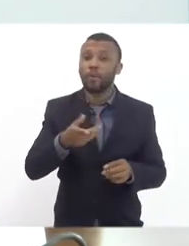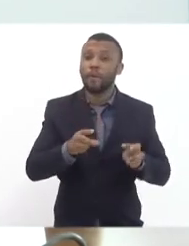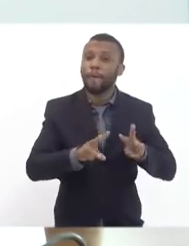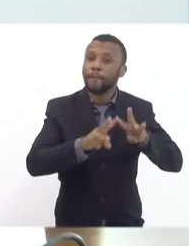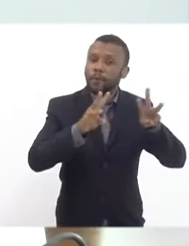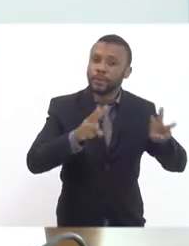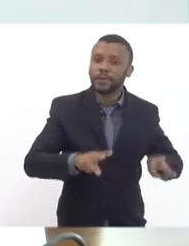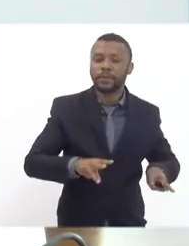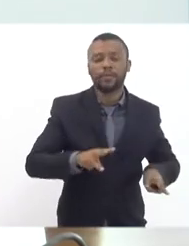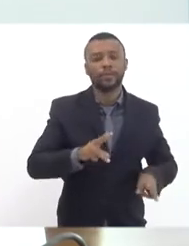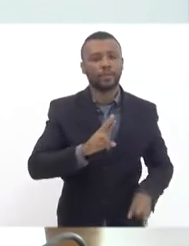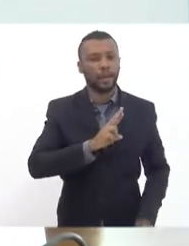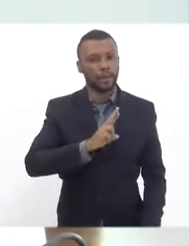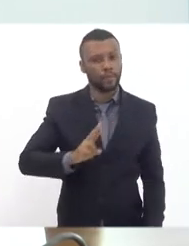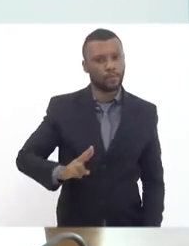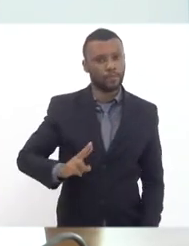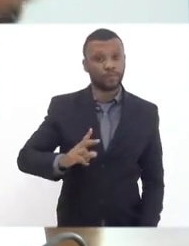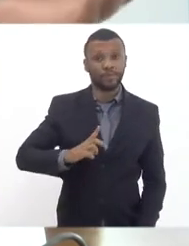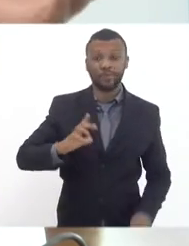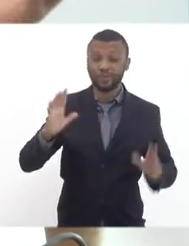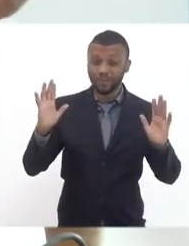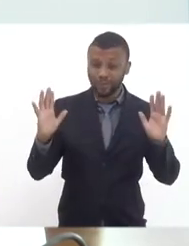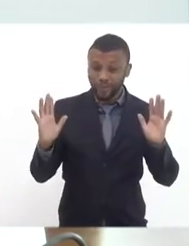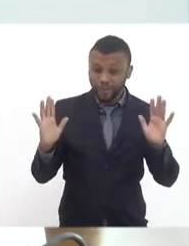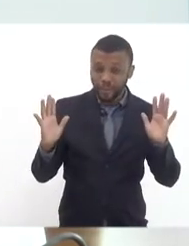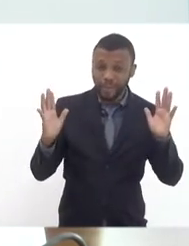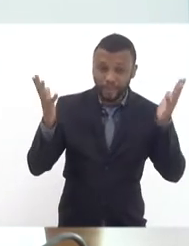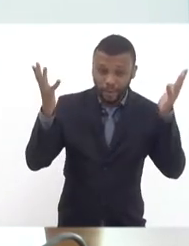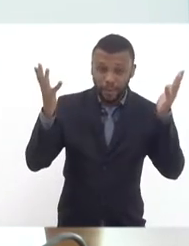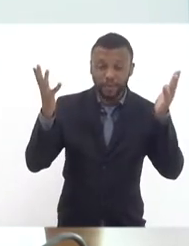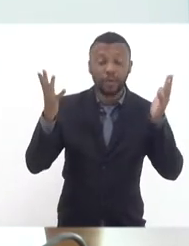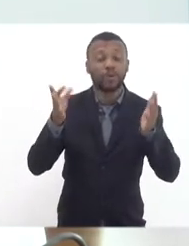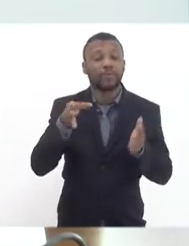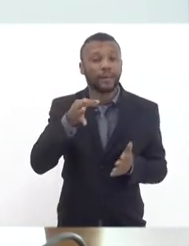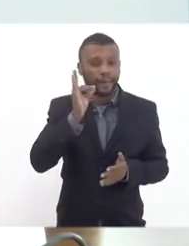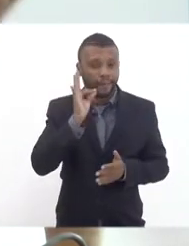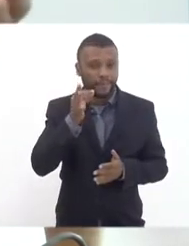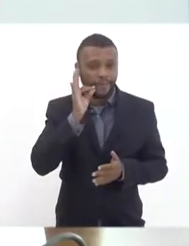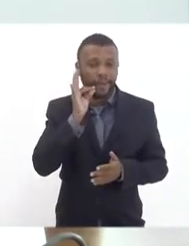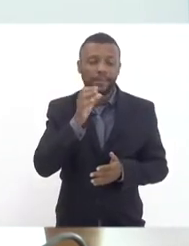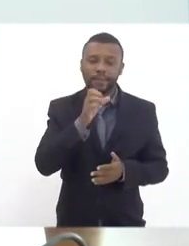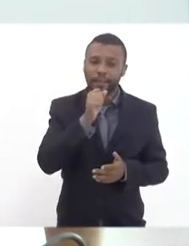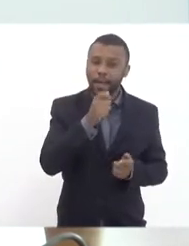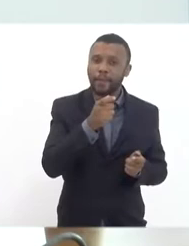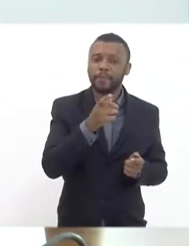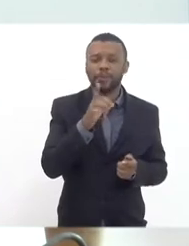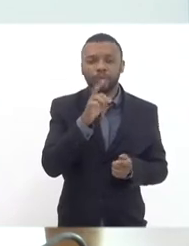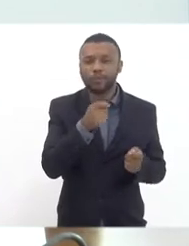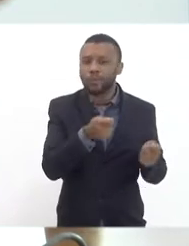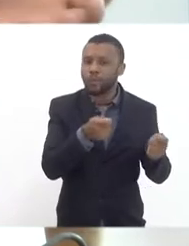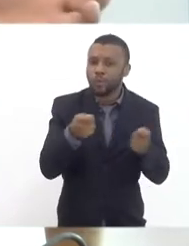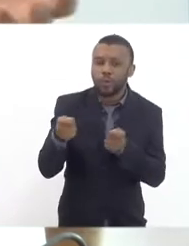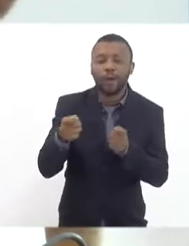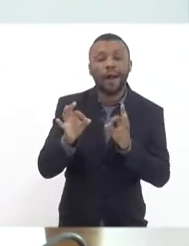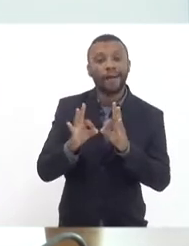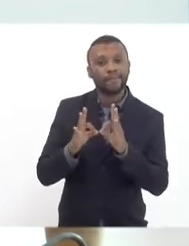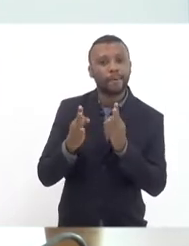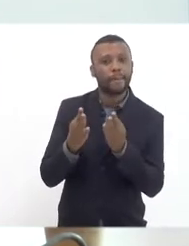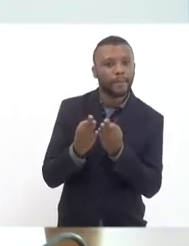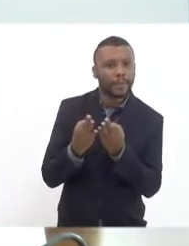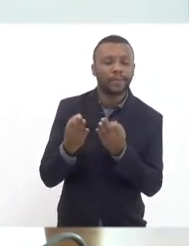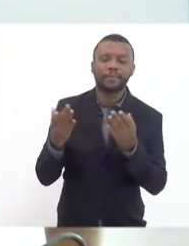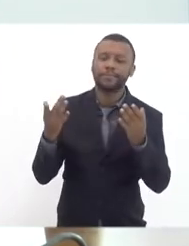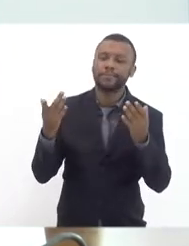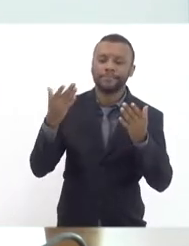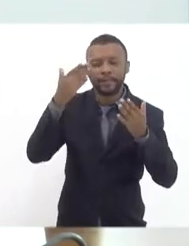no Rio de Janeiro. Eu fui lá no Festival de Café no final de semana. Você tinha as famílias se divertindo, a economia